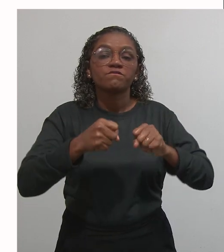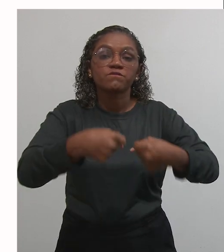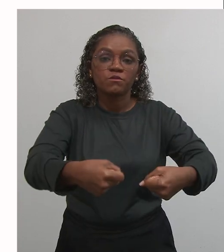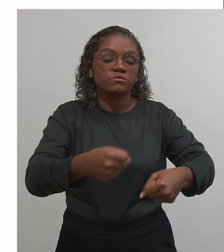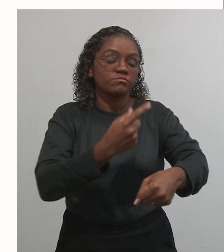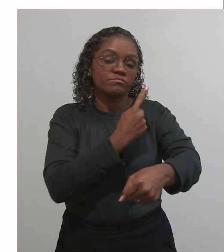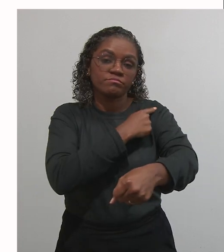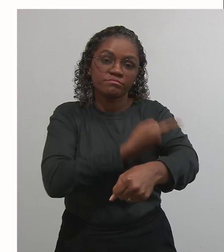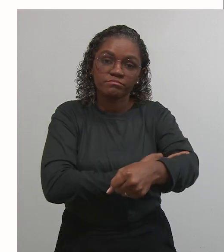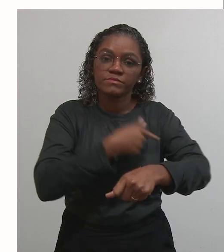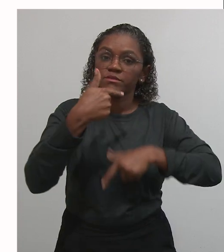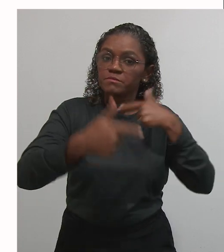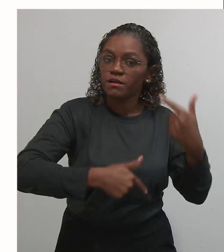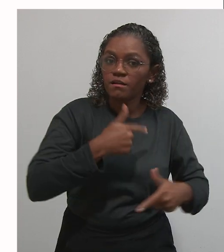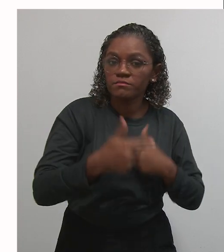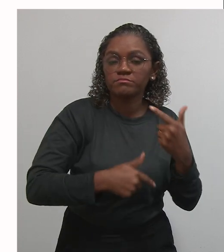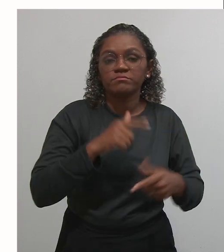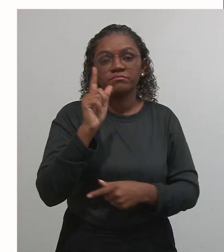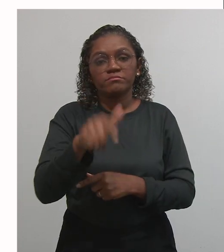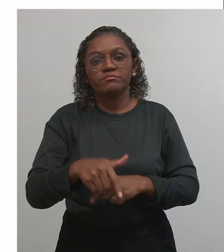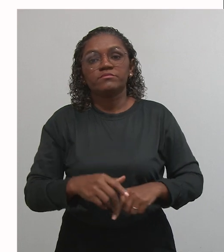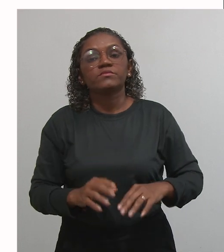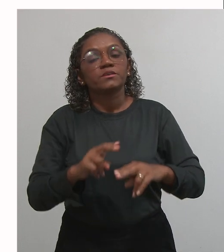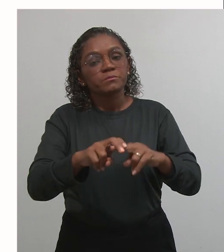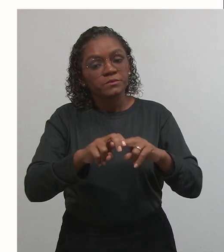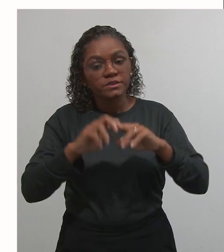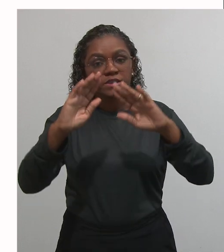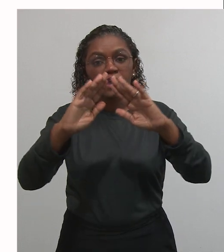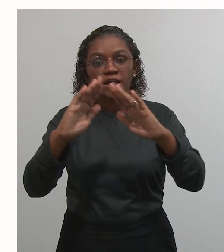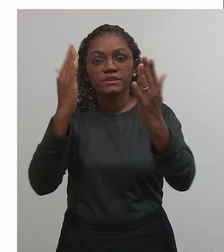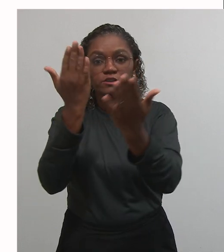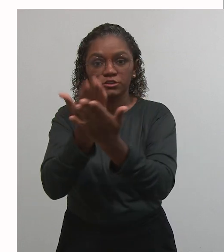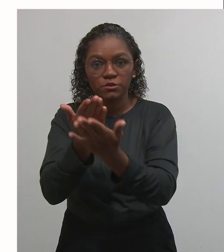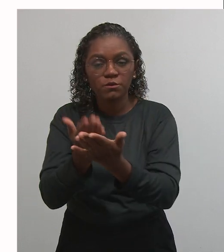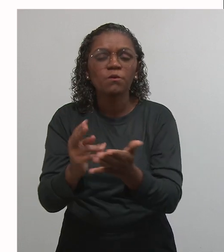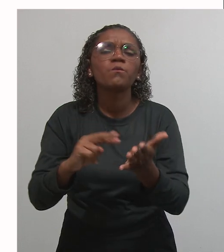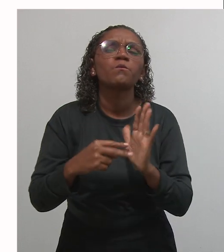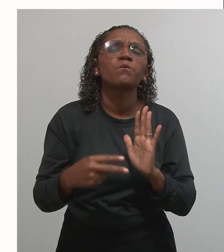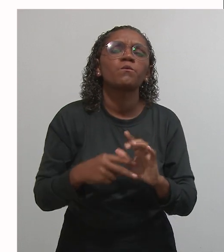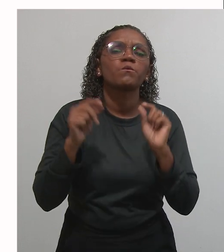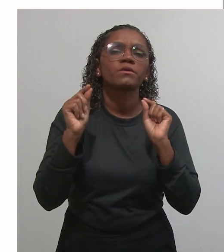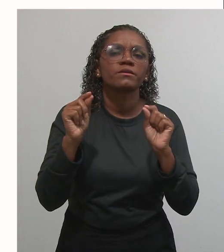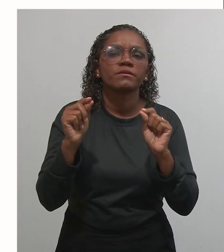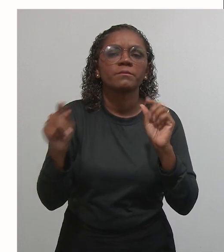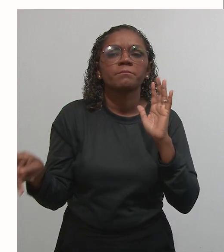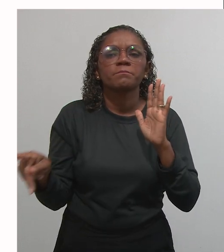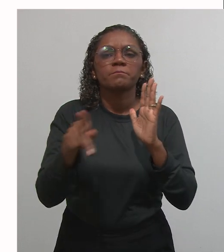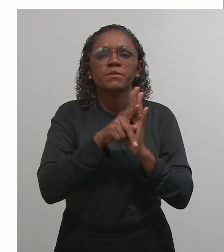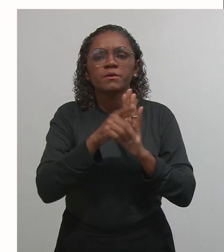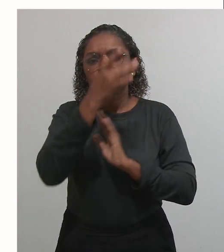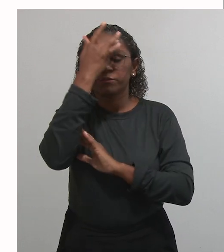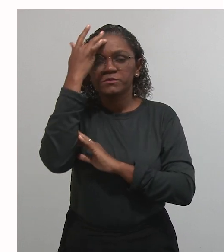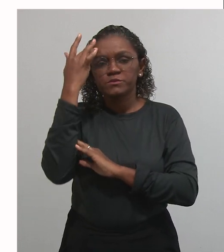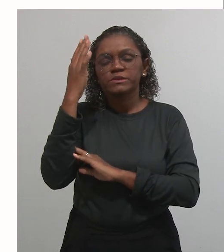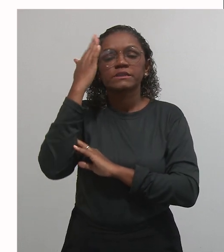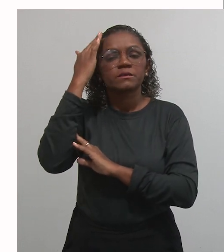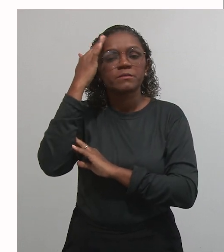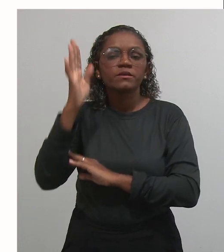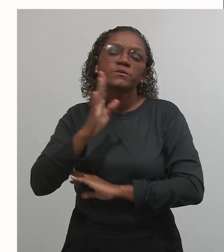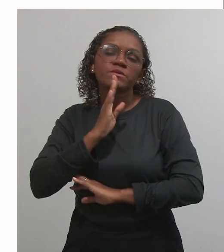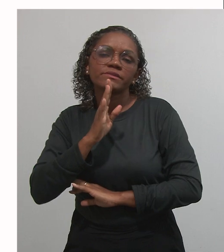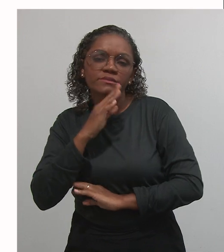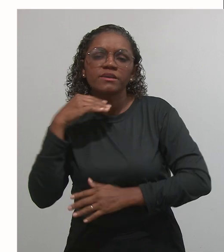a escola naquele momento era o lugar do ócio, era o lugar do pensamento, é o lugar do